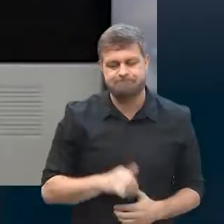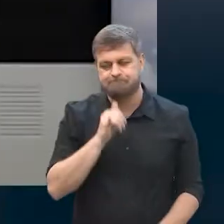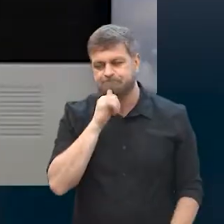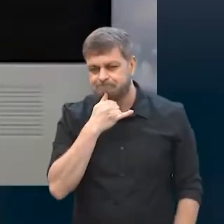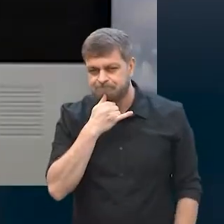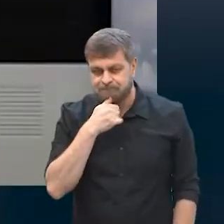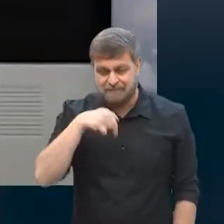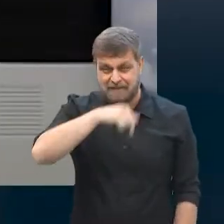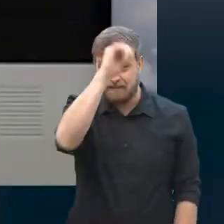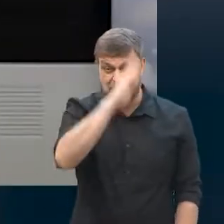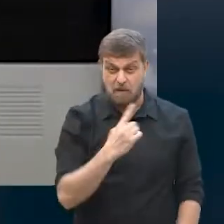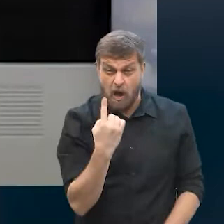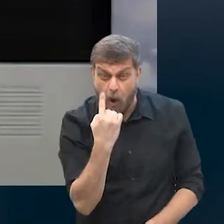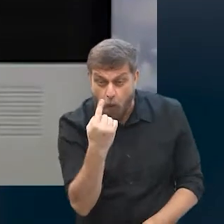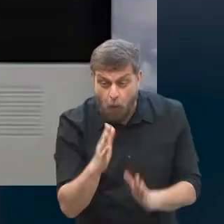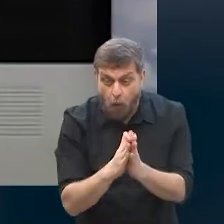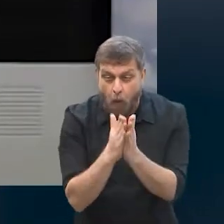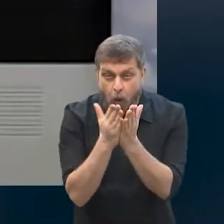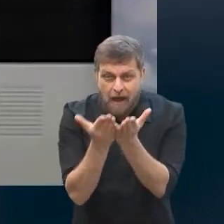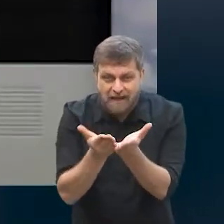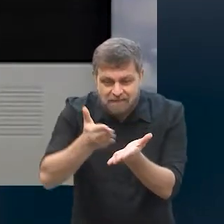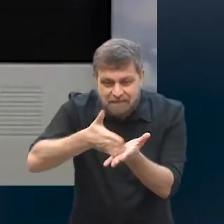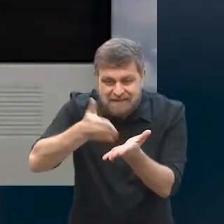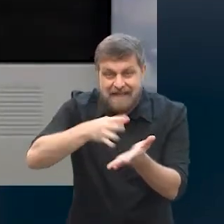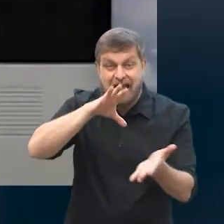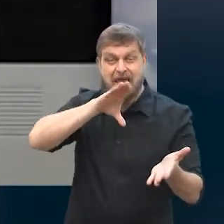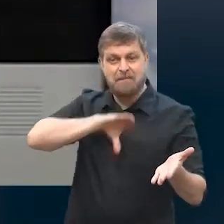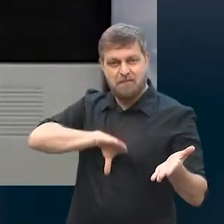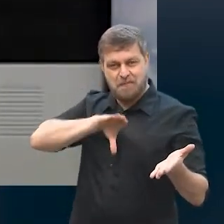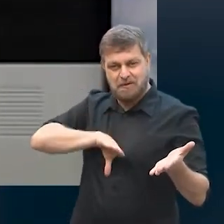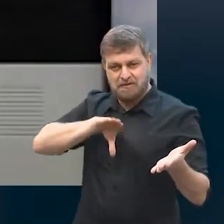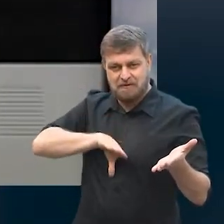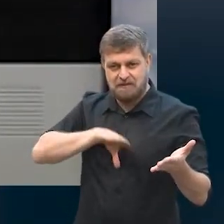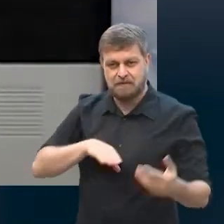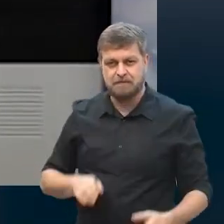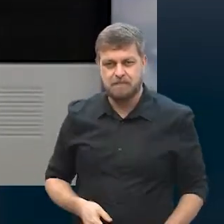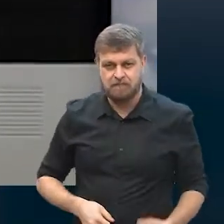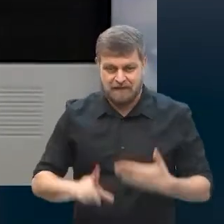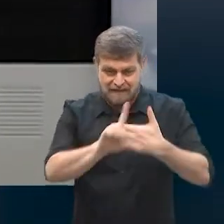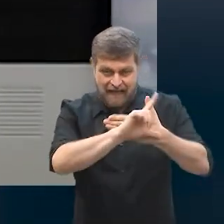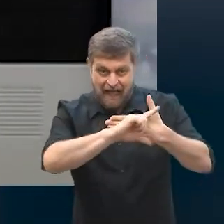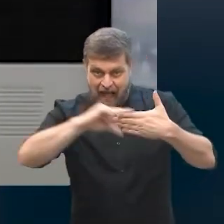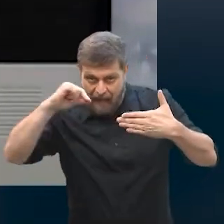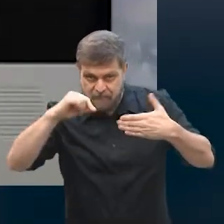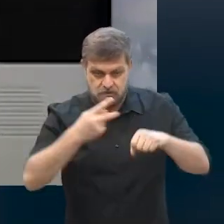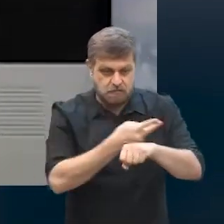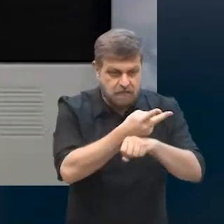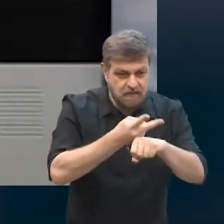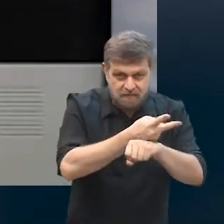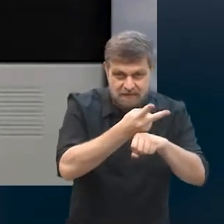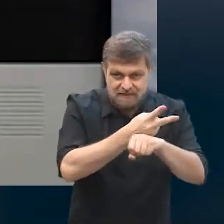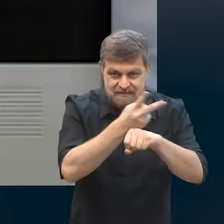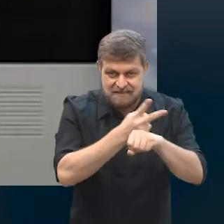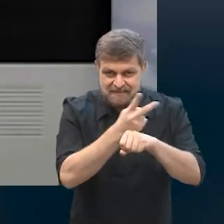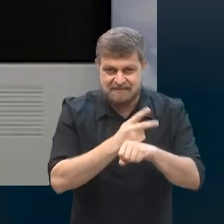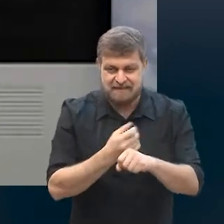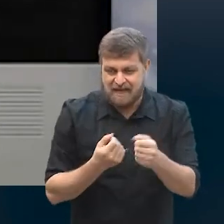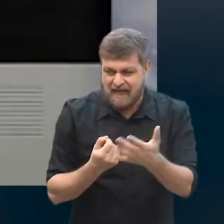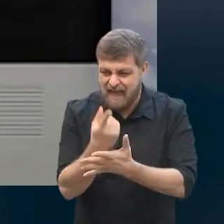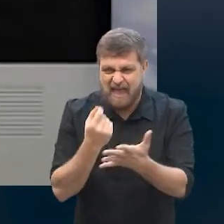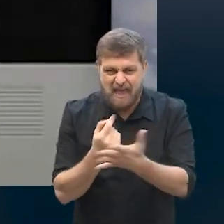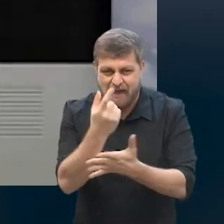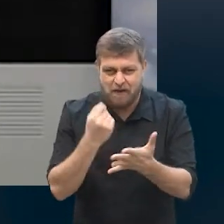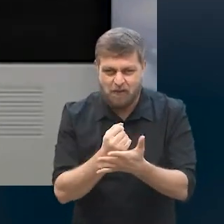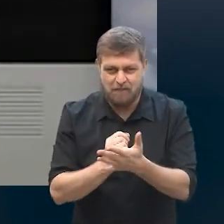Infelizmente, no Brasil, só tem um em português. Mas eu procurei na Amazon e comprei os livros digitais, comprei uns 200